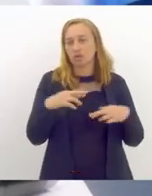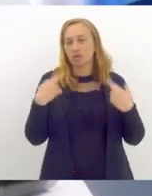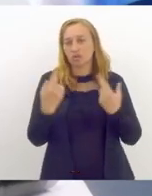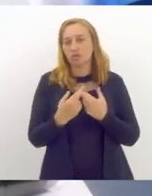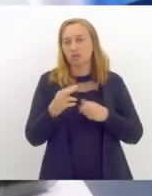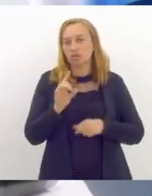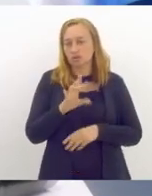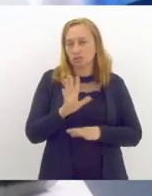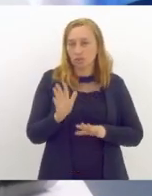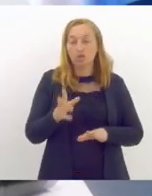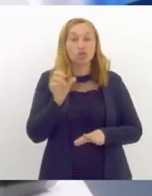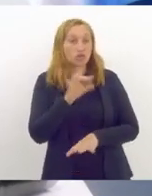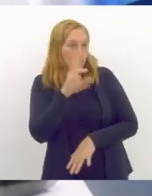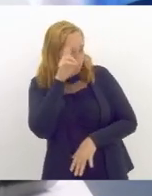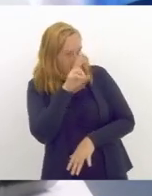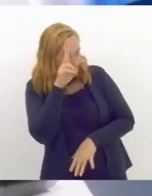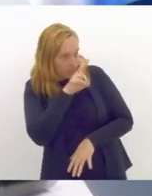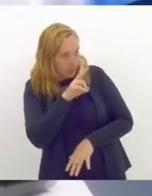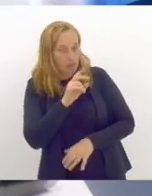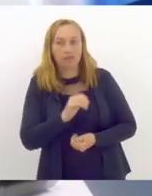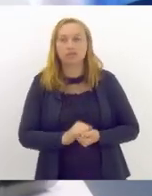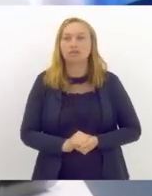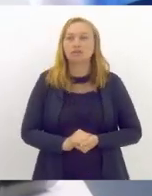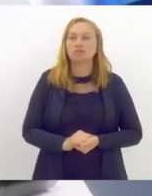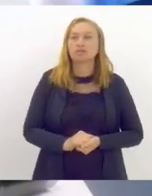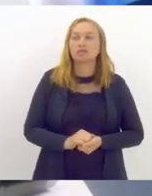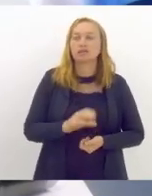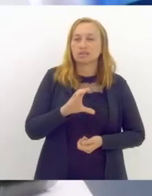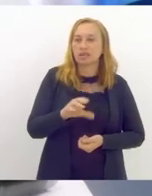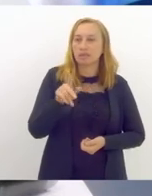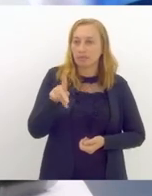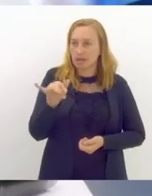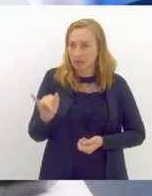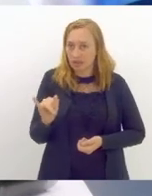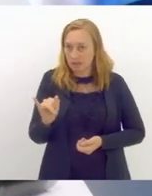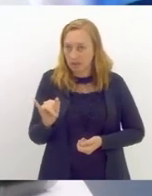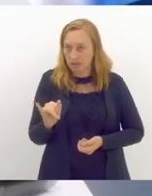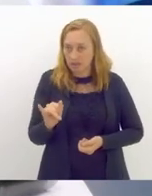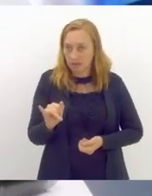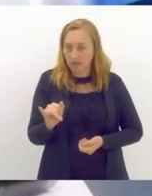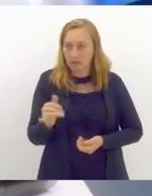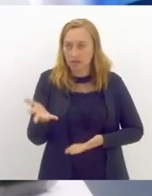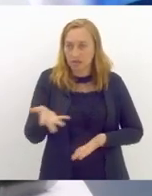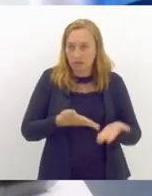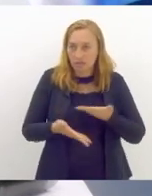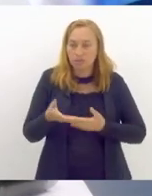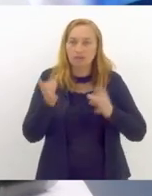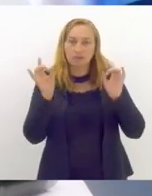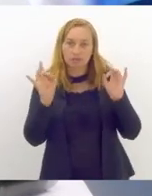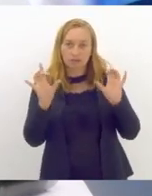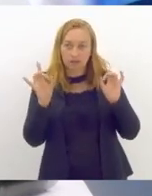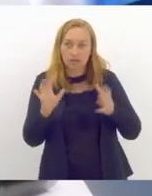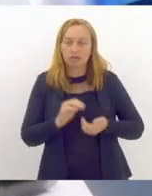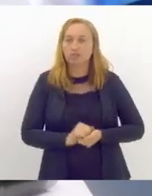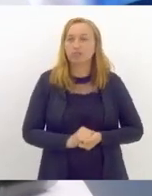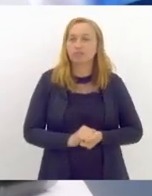só para lembrar que na CPI das participações especiais